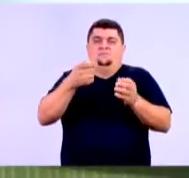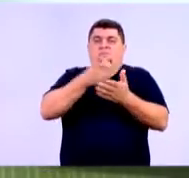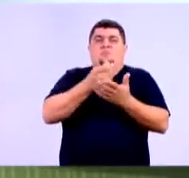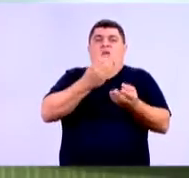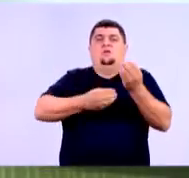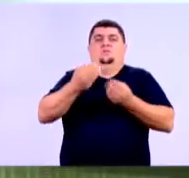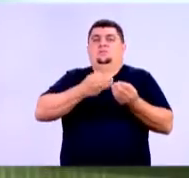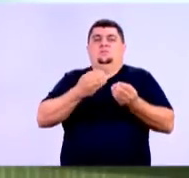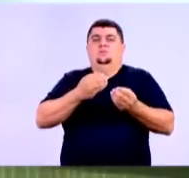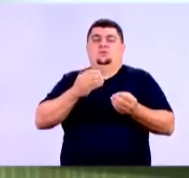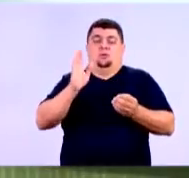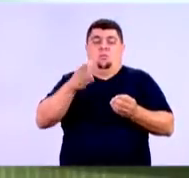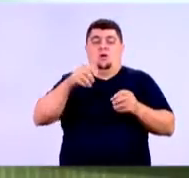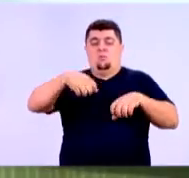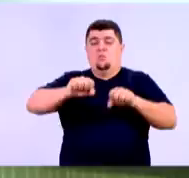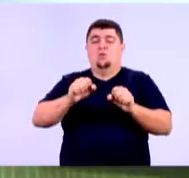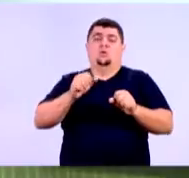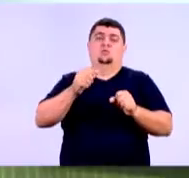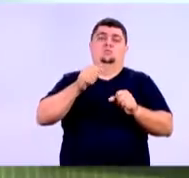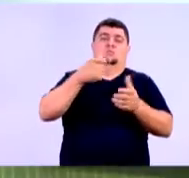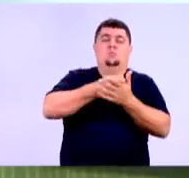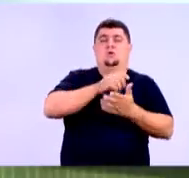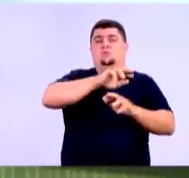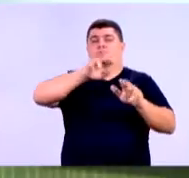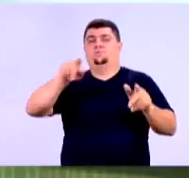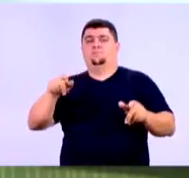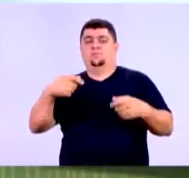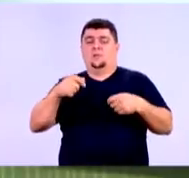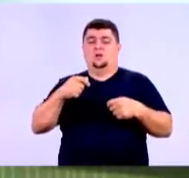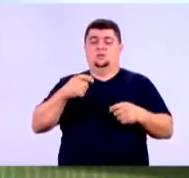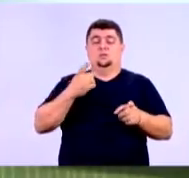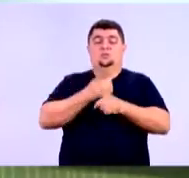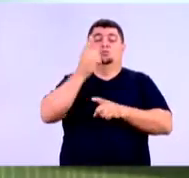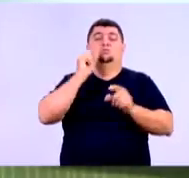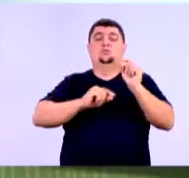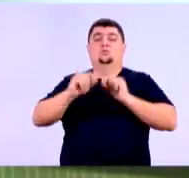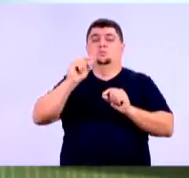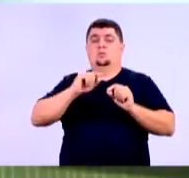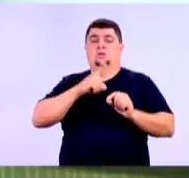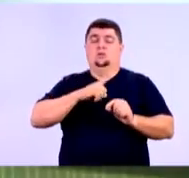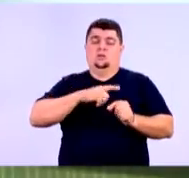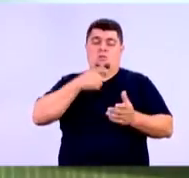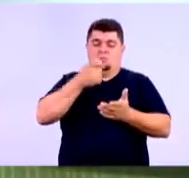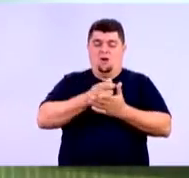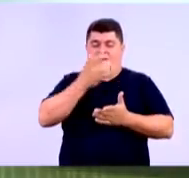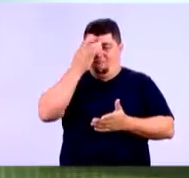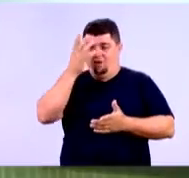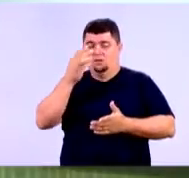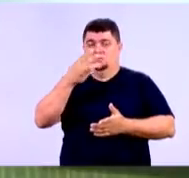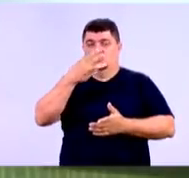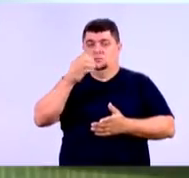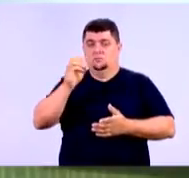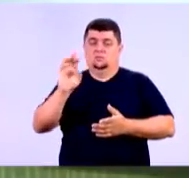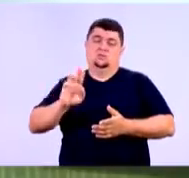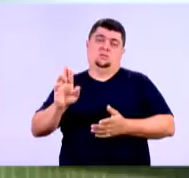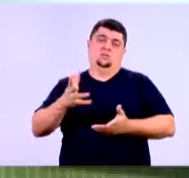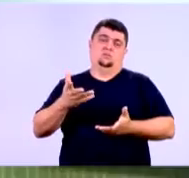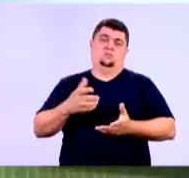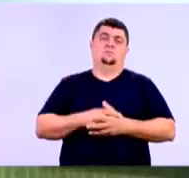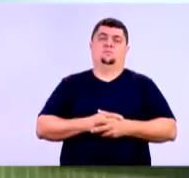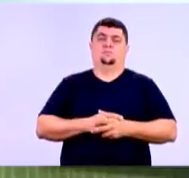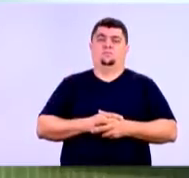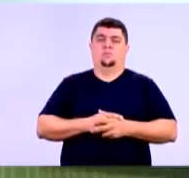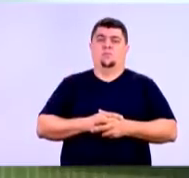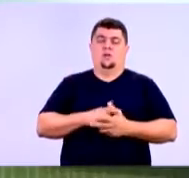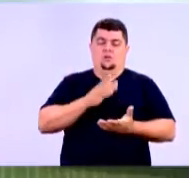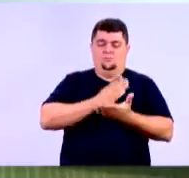parcelado? Você já paga uma moto? Você já paga alguma coisa? E aí eu tenho que descobrir que no máximo ela vai ter facilidade de pagar 30% da própria renda. Então